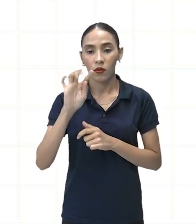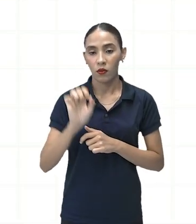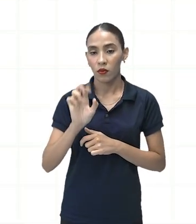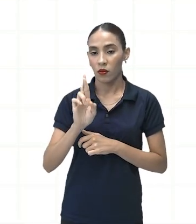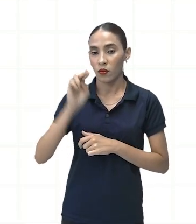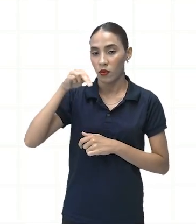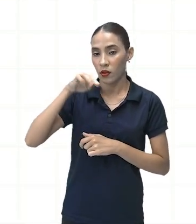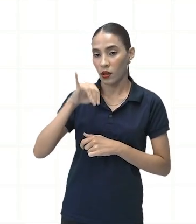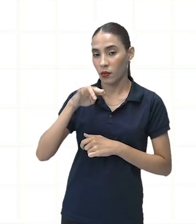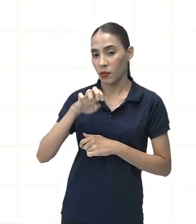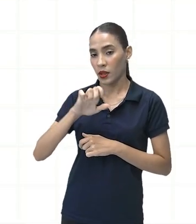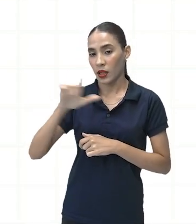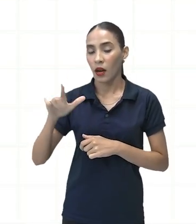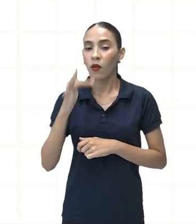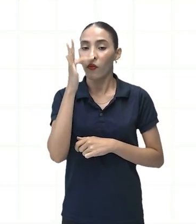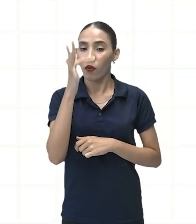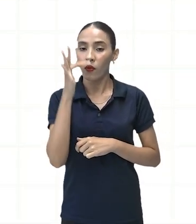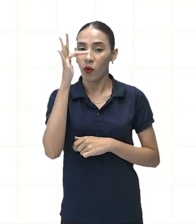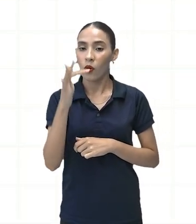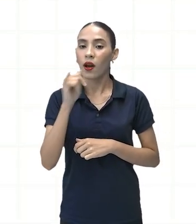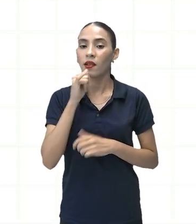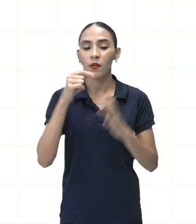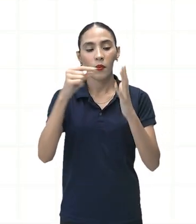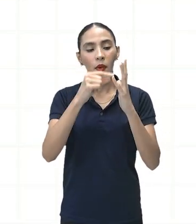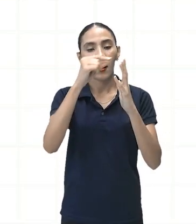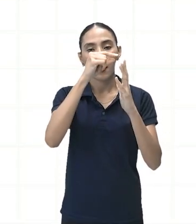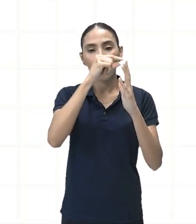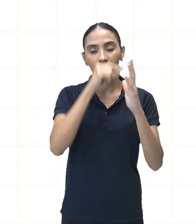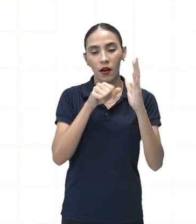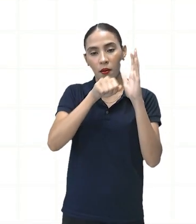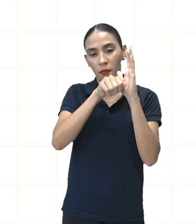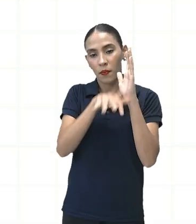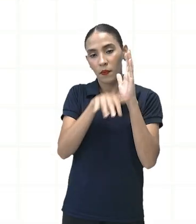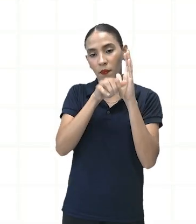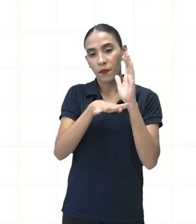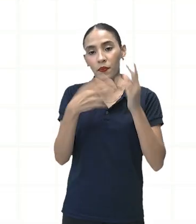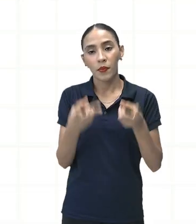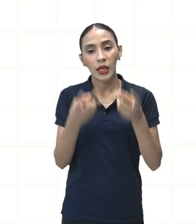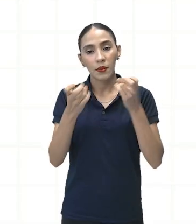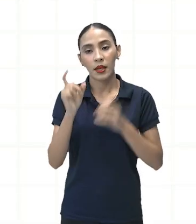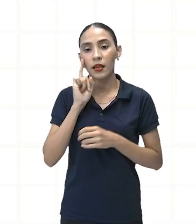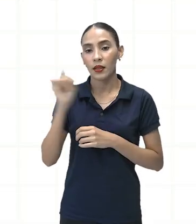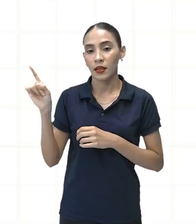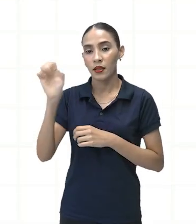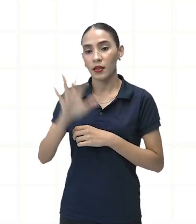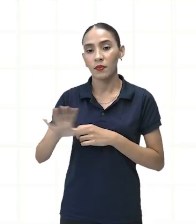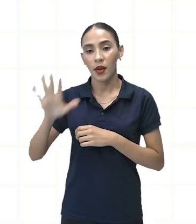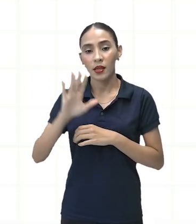terminal, onde essas flores cresciam na extremidade dos ramos, como vocês podem observar.